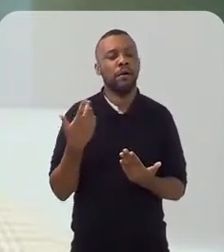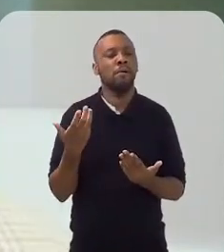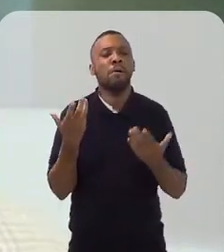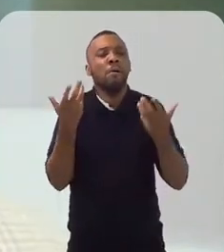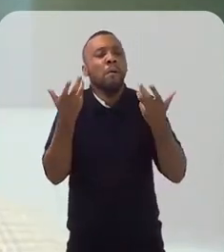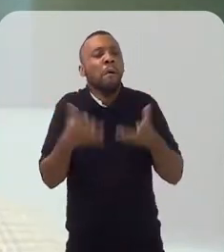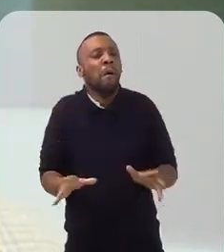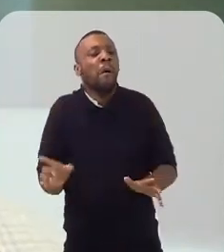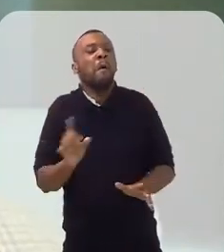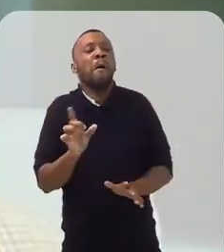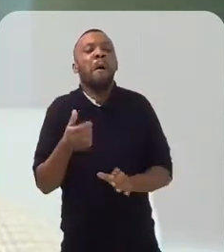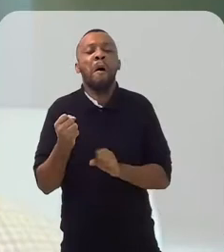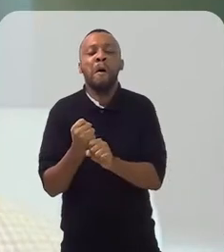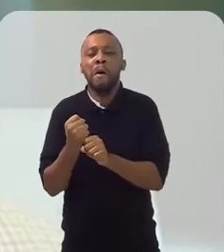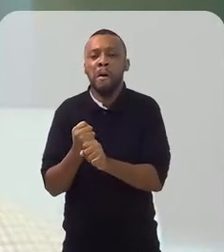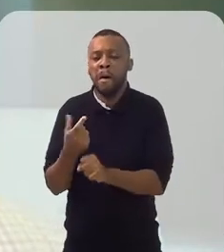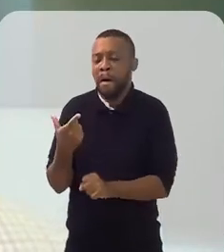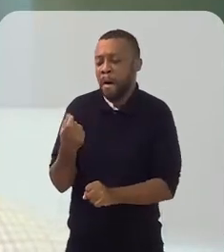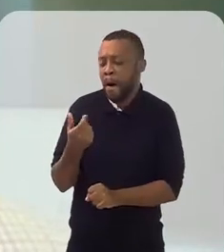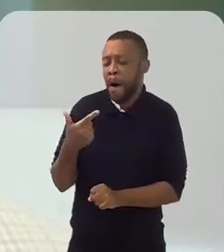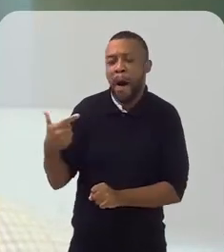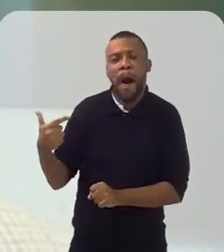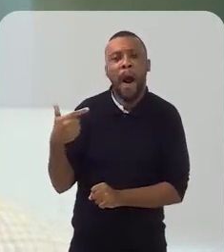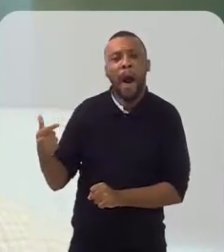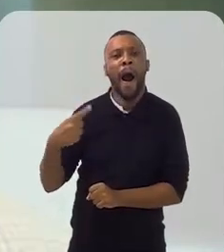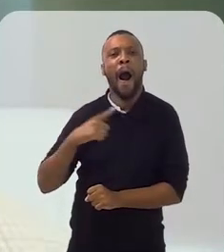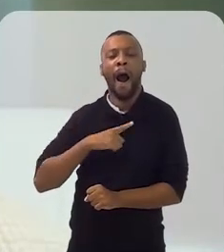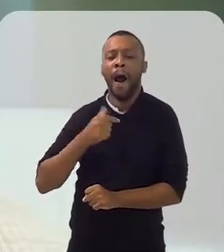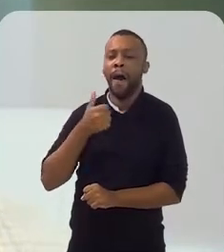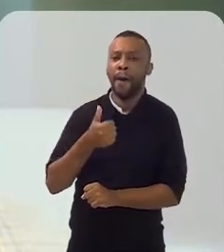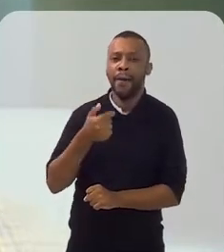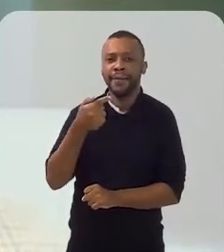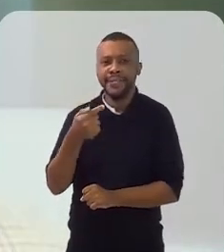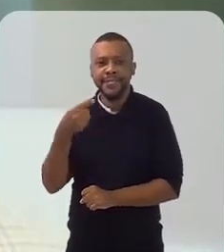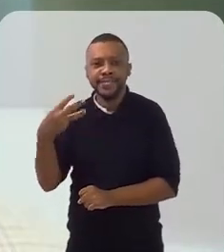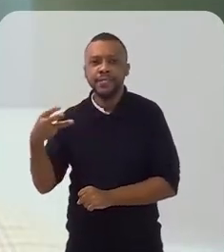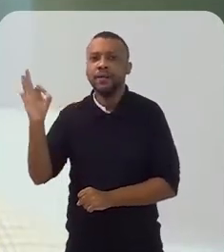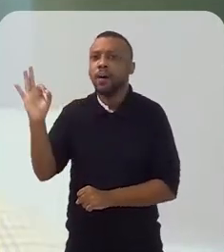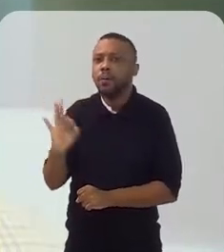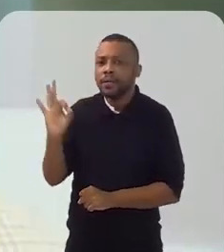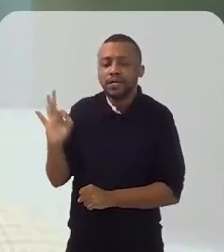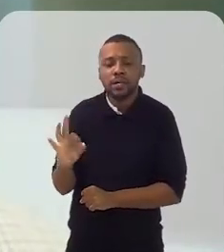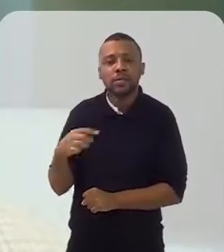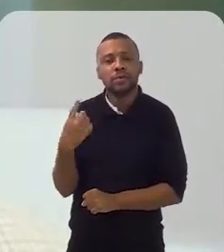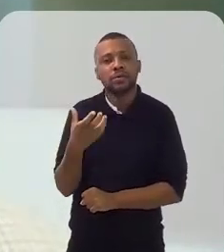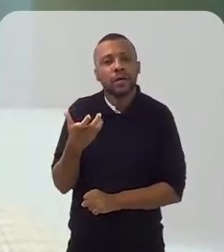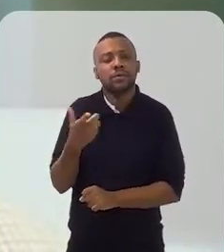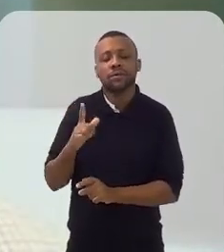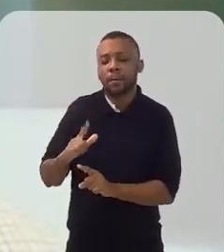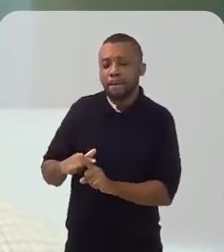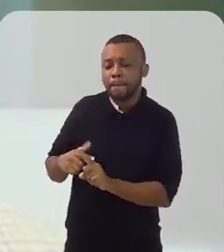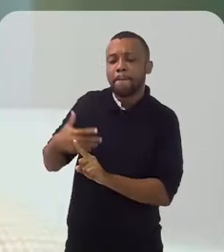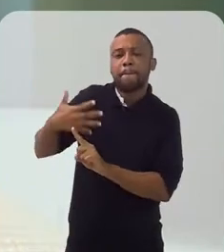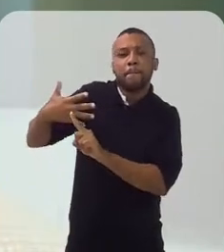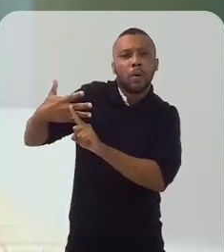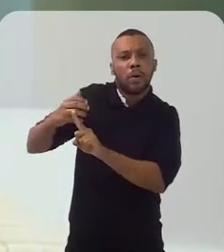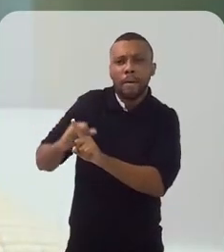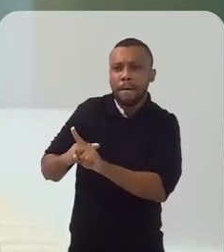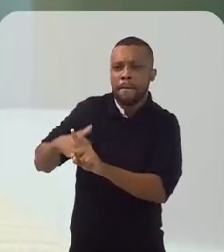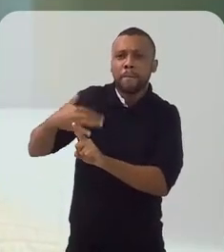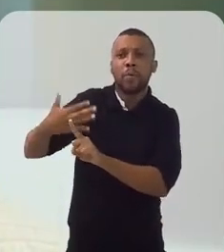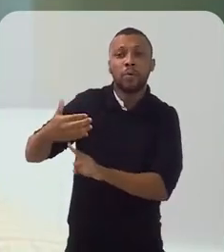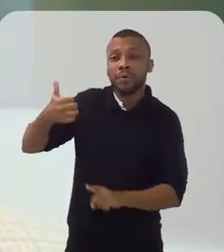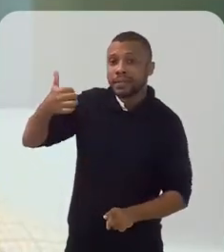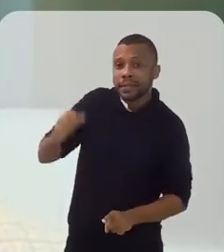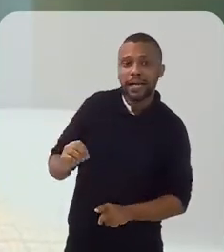não quero que em 2022 a gente tenha 173%. Eu quero que a gente multiplique por 10